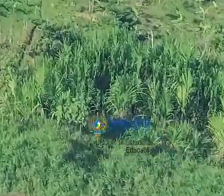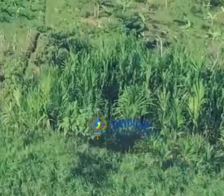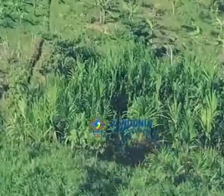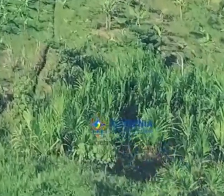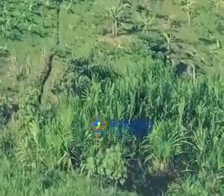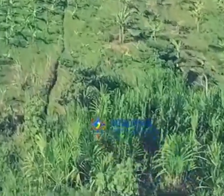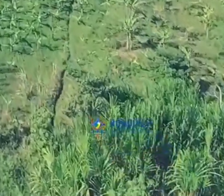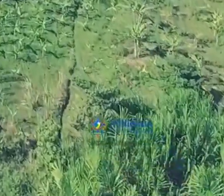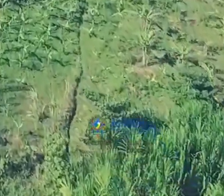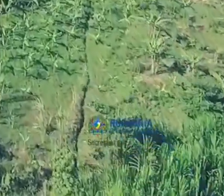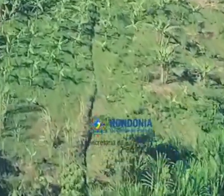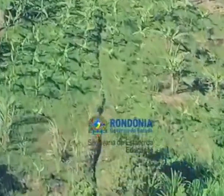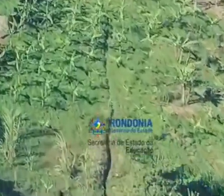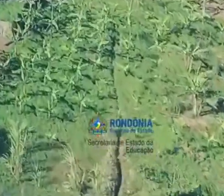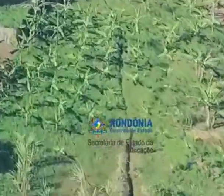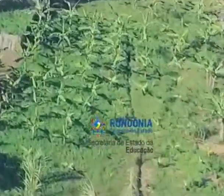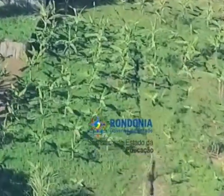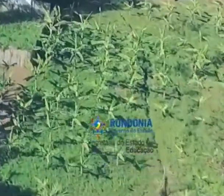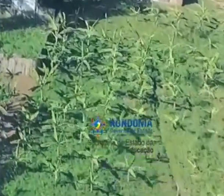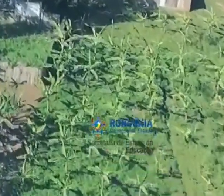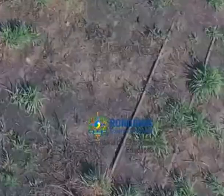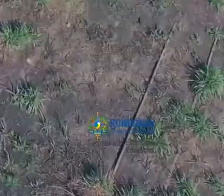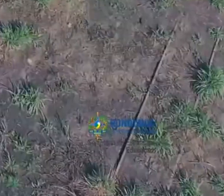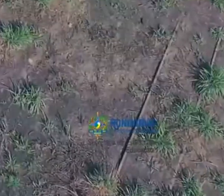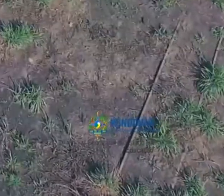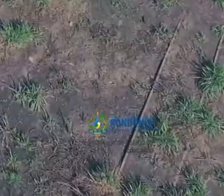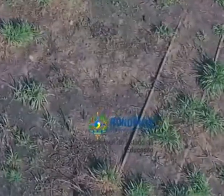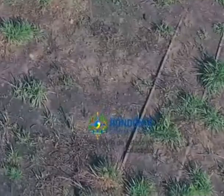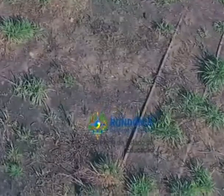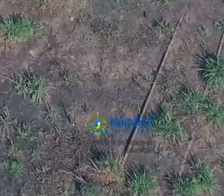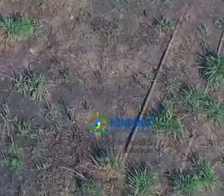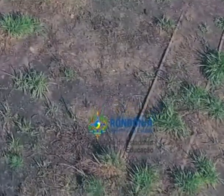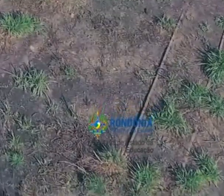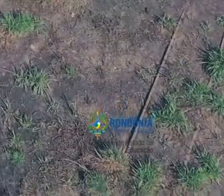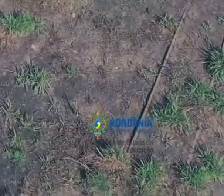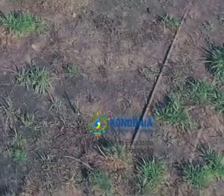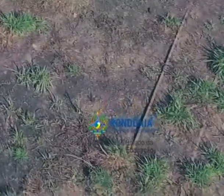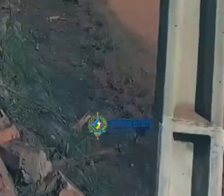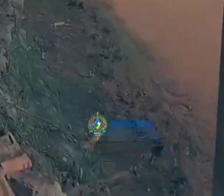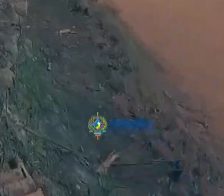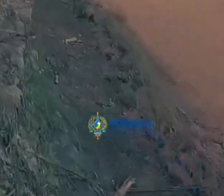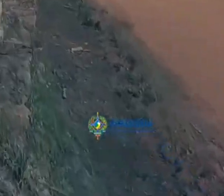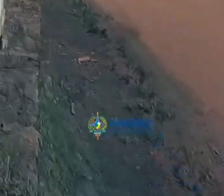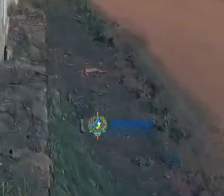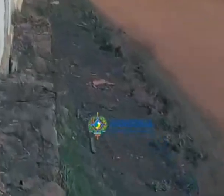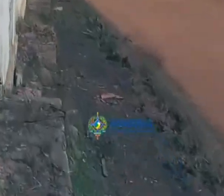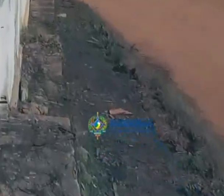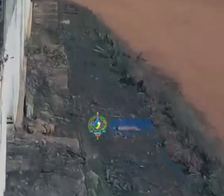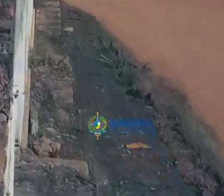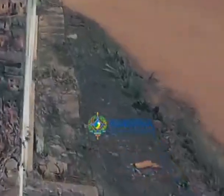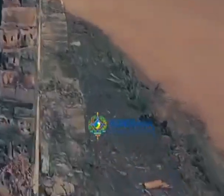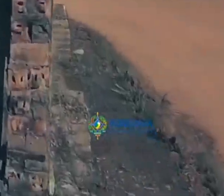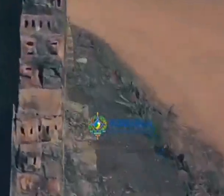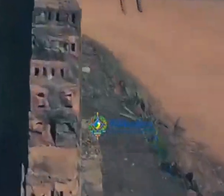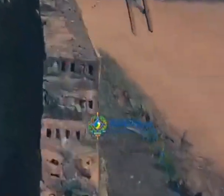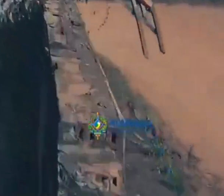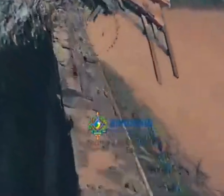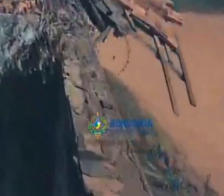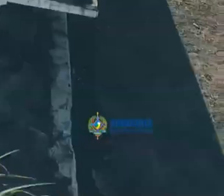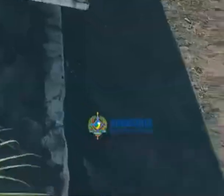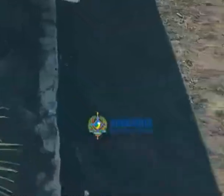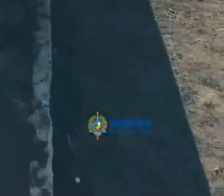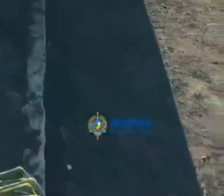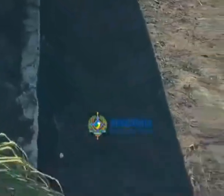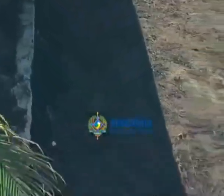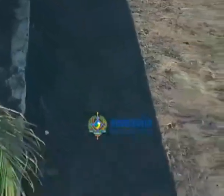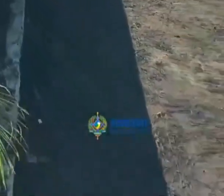forma, podemos inferir que Vila Murtinho foi, juntamente com Porto Velho, um dos primeiros núcleos de